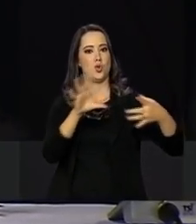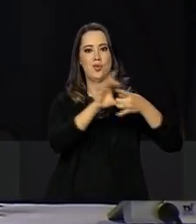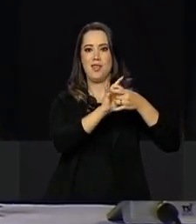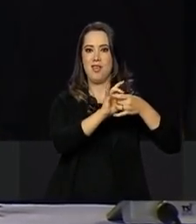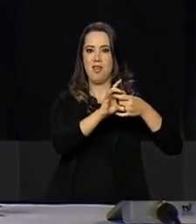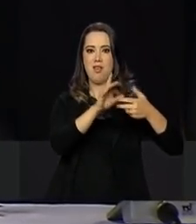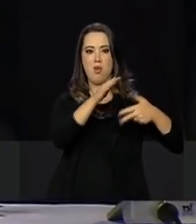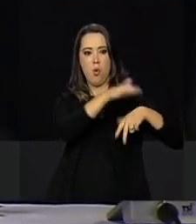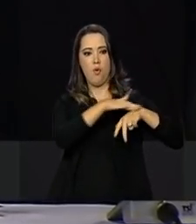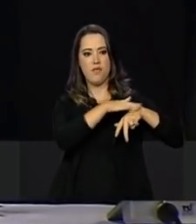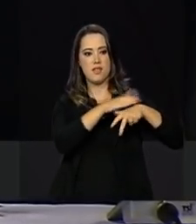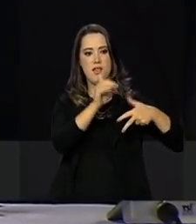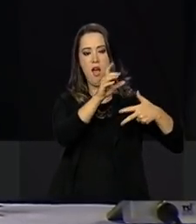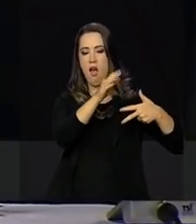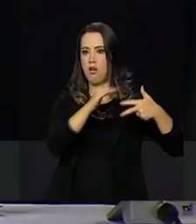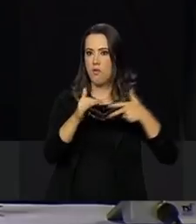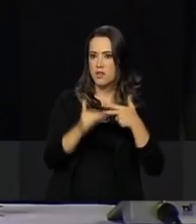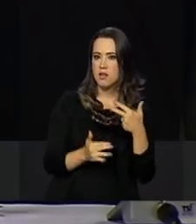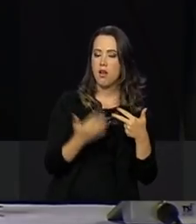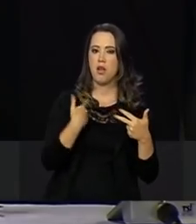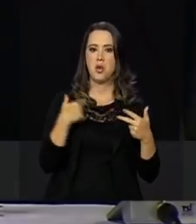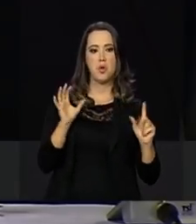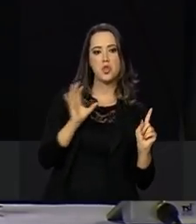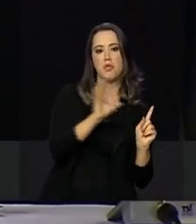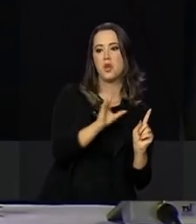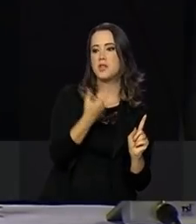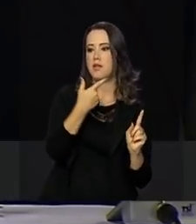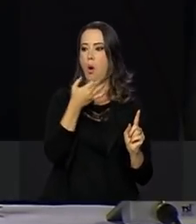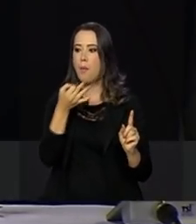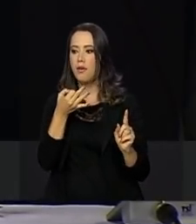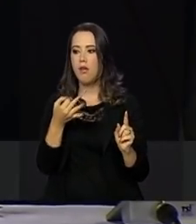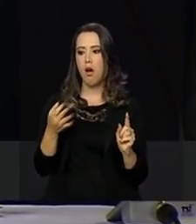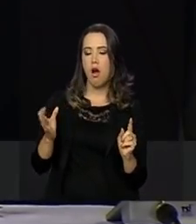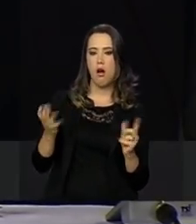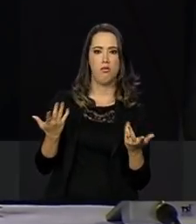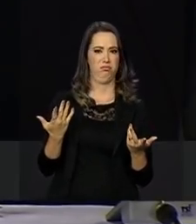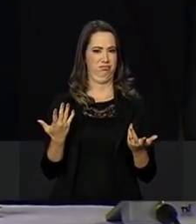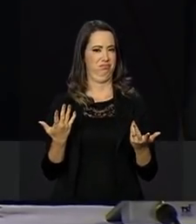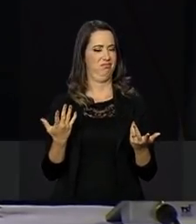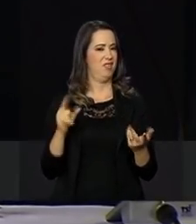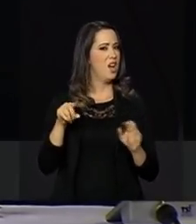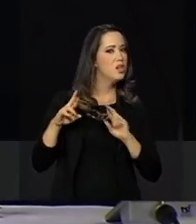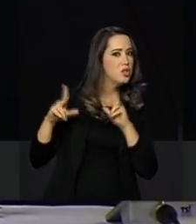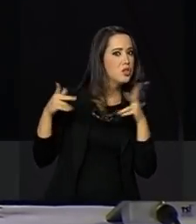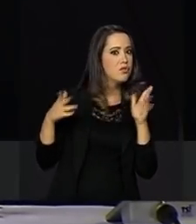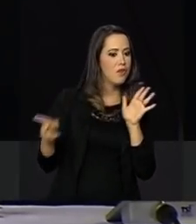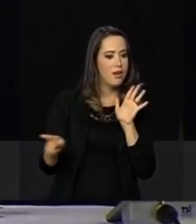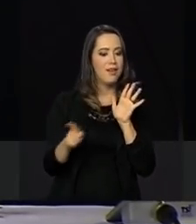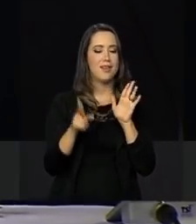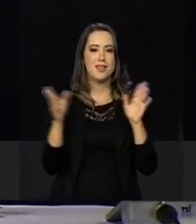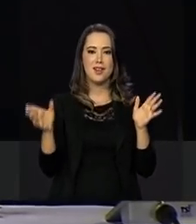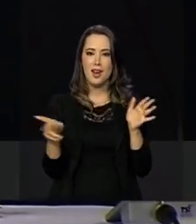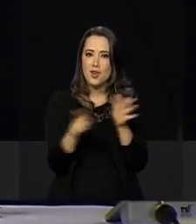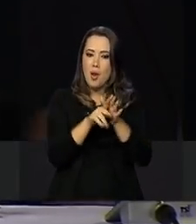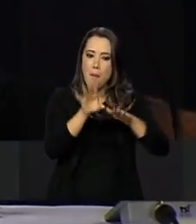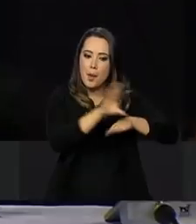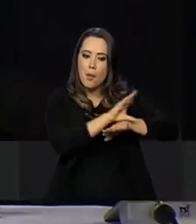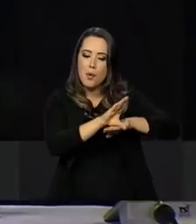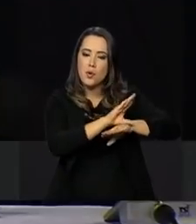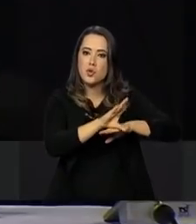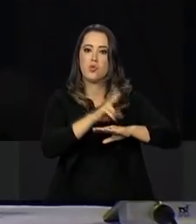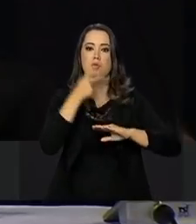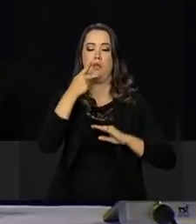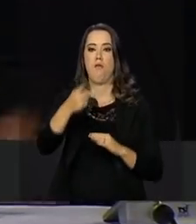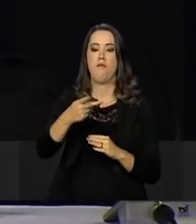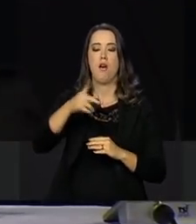pode influenciar esta ou aquela opinião, diferentemente do que está estabelecido no texto constitucional. Quando o texto